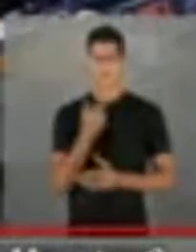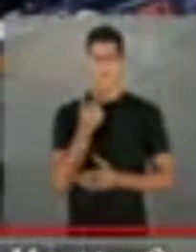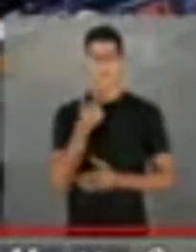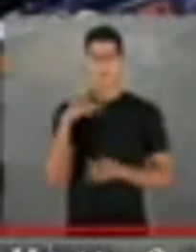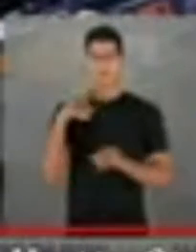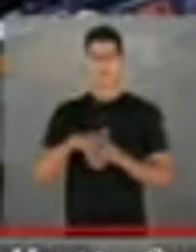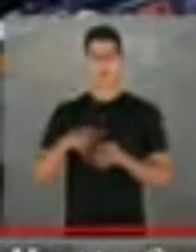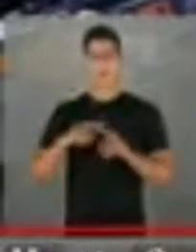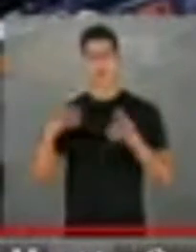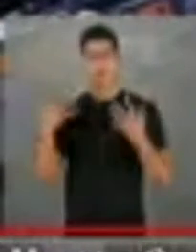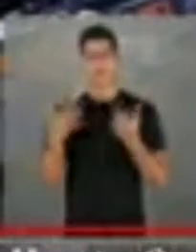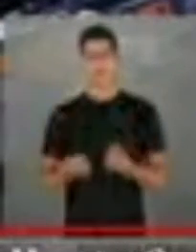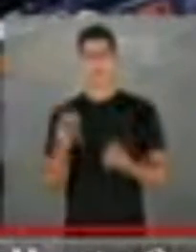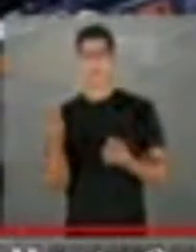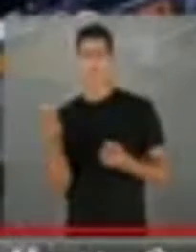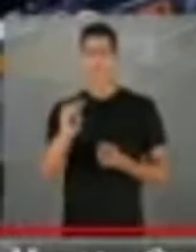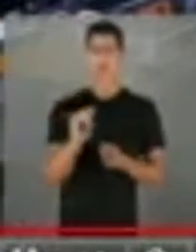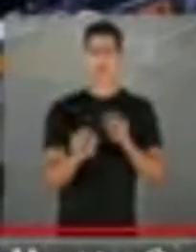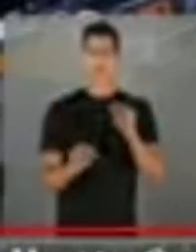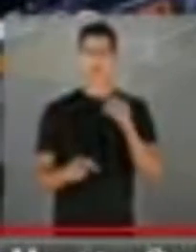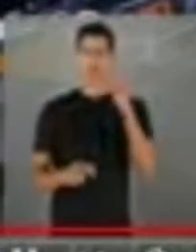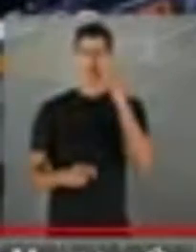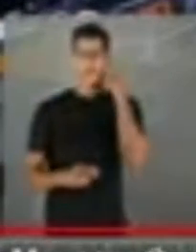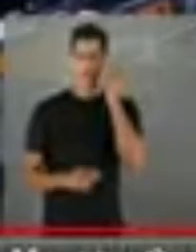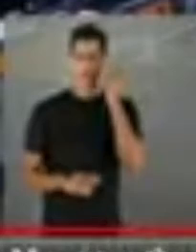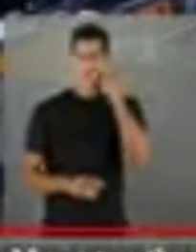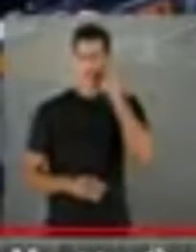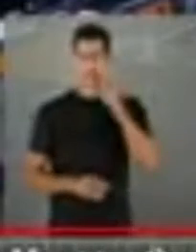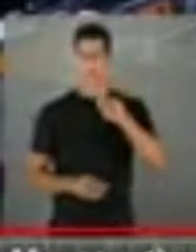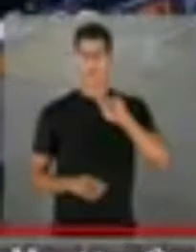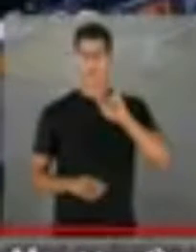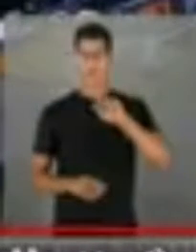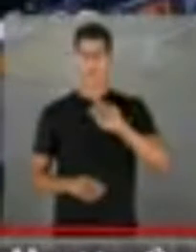aceitar, primeiro, a sua colocação do senador